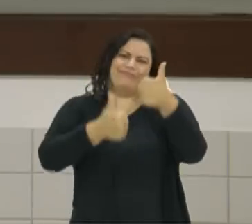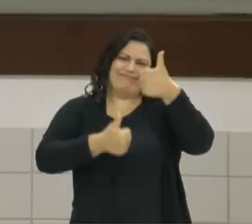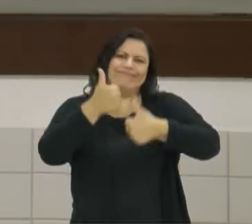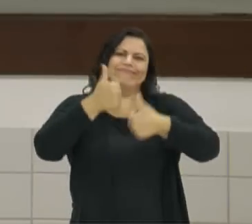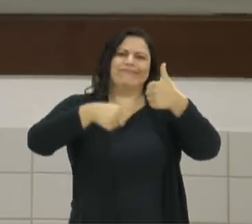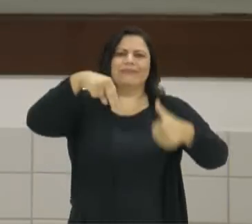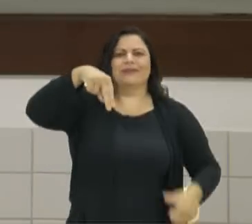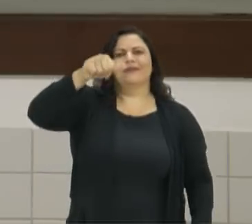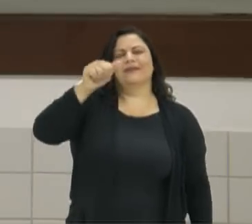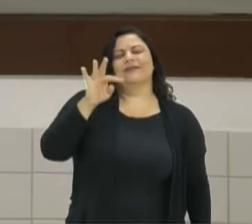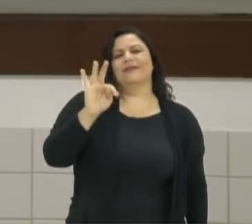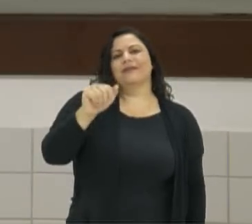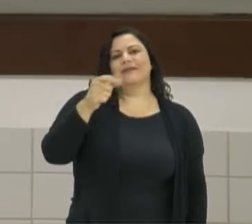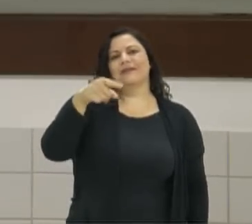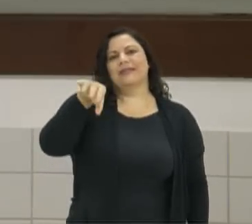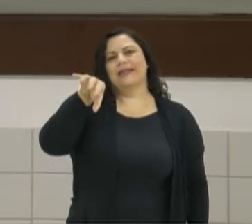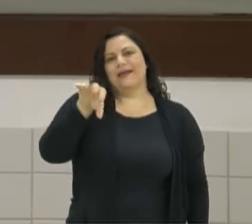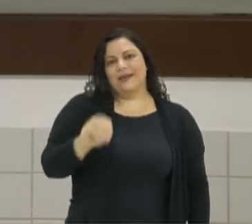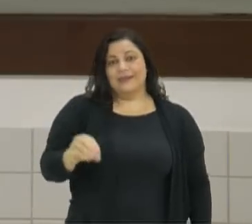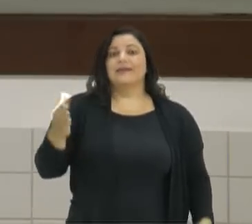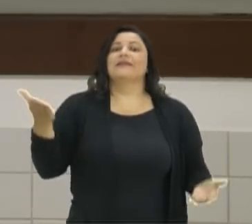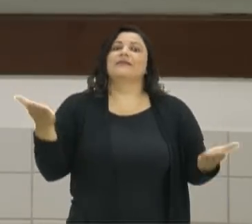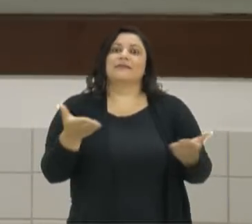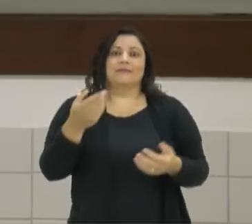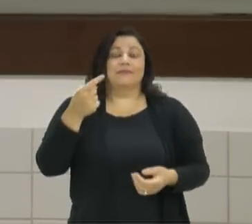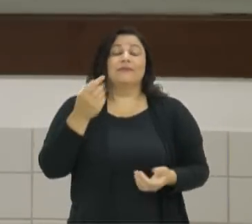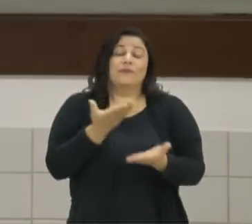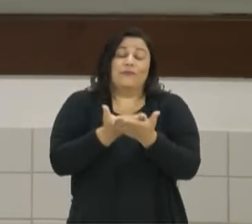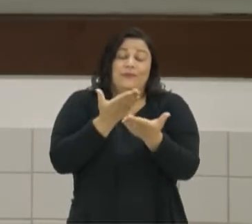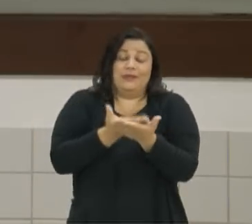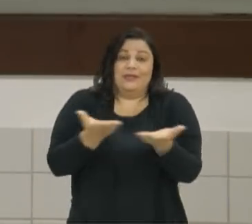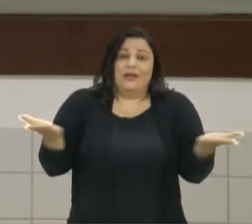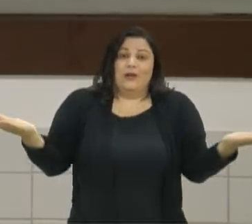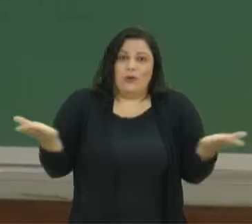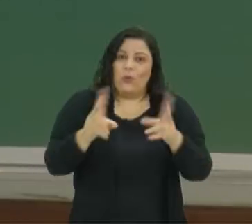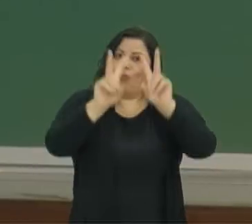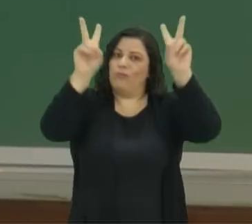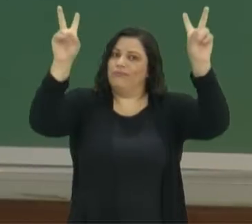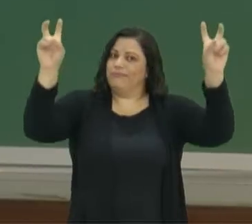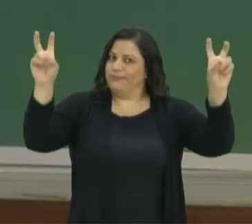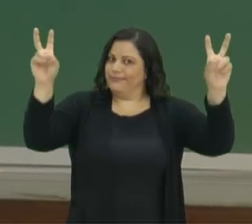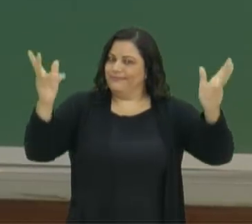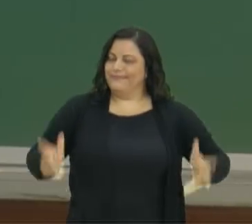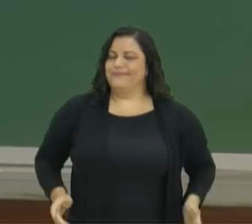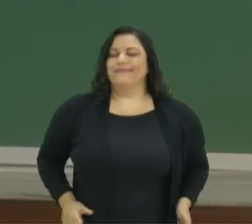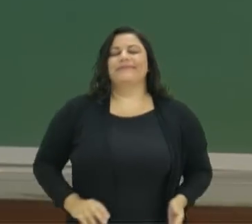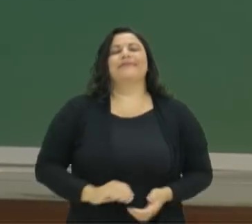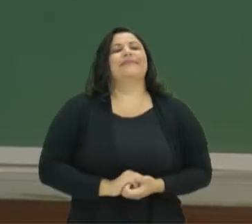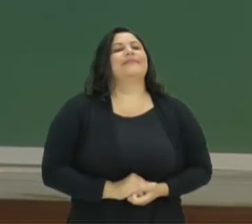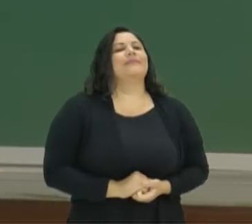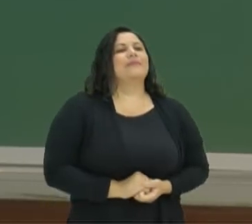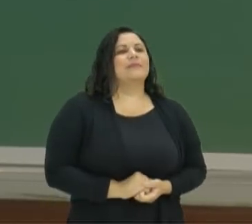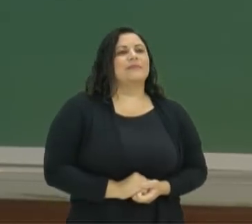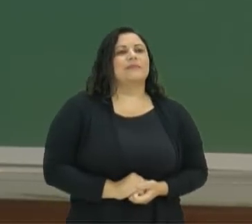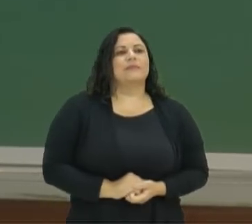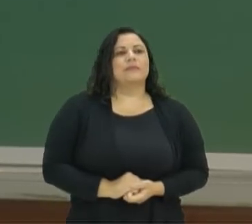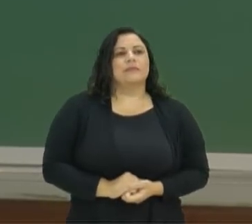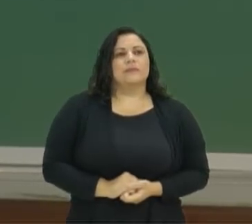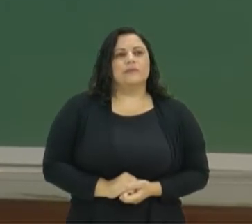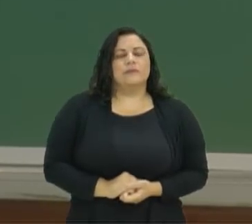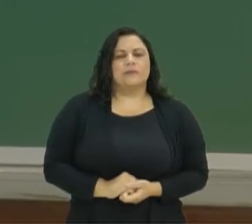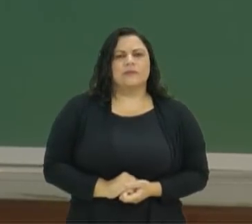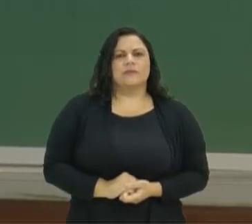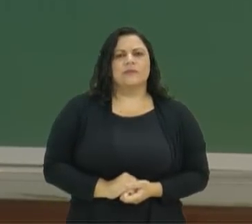natação, que é o que nós vamos ver um pouquinho mais na nossa aula hoje, tá? Desse esporte. O registro